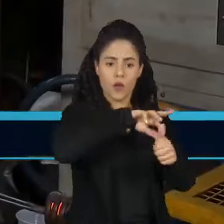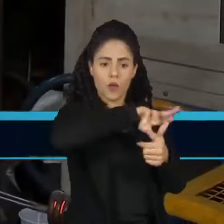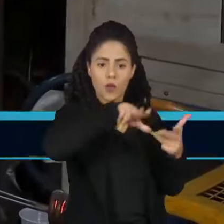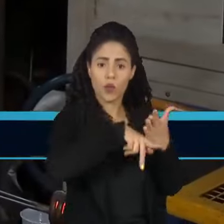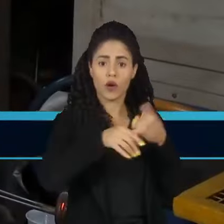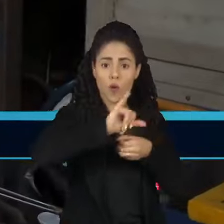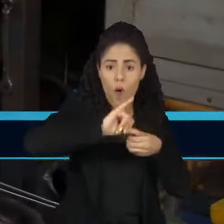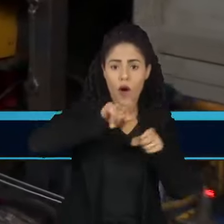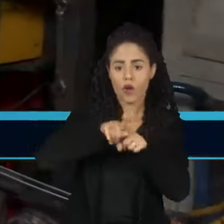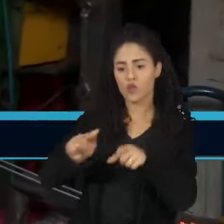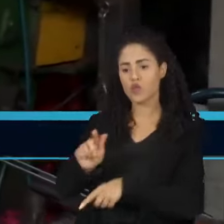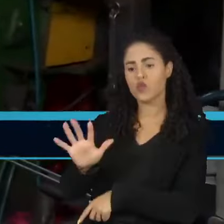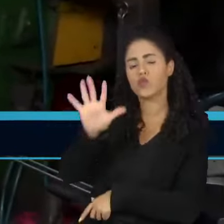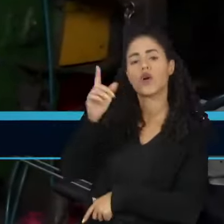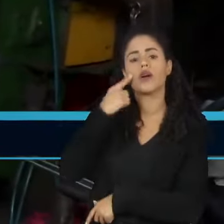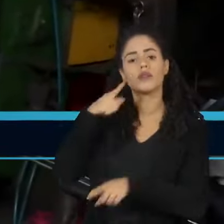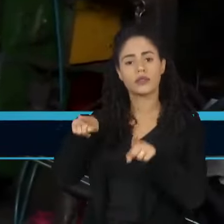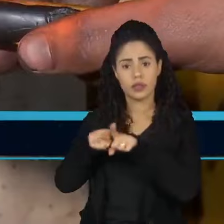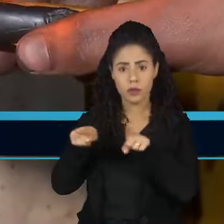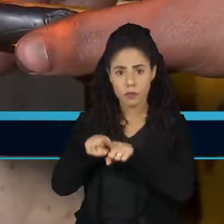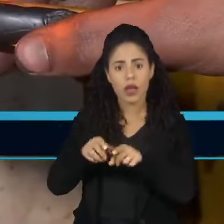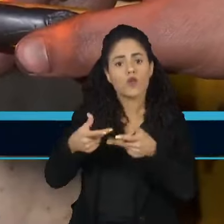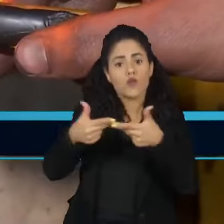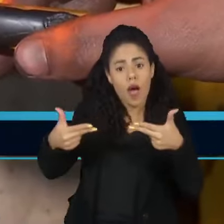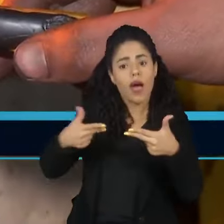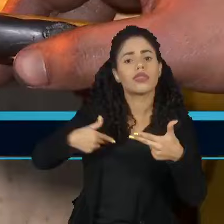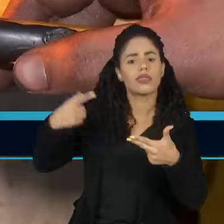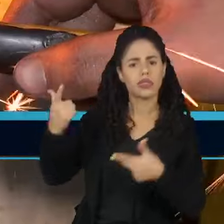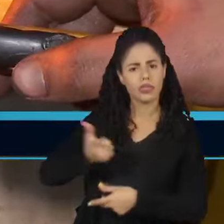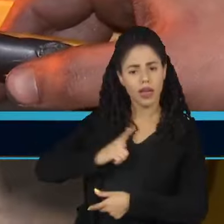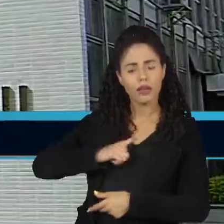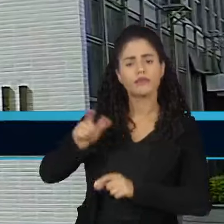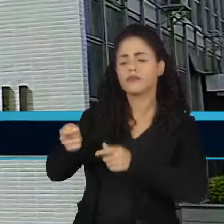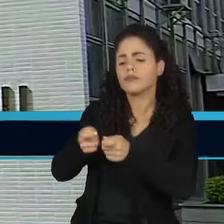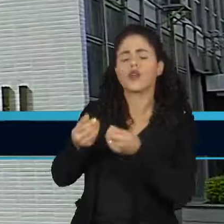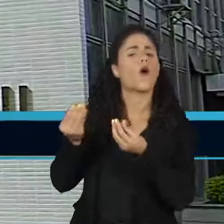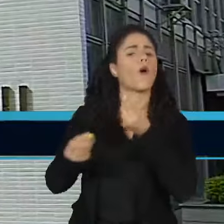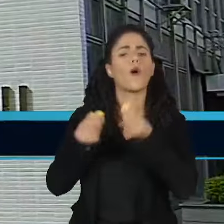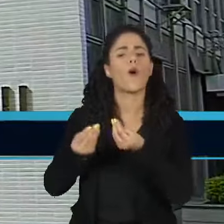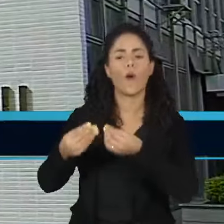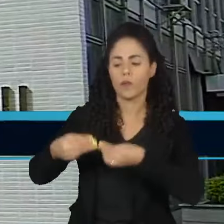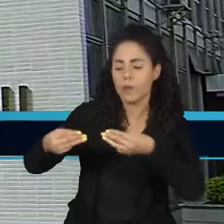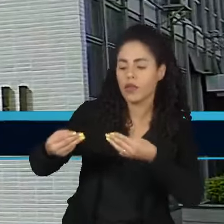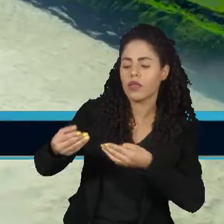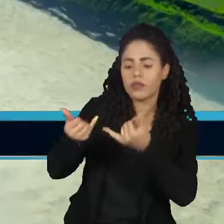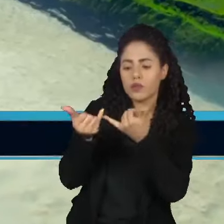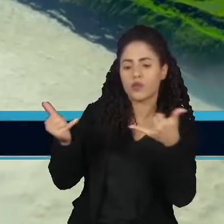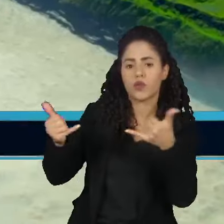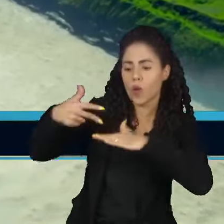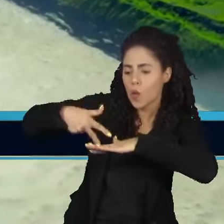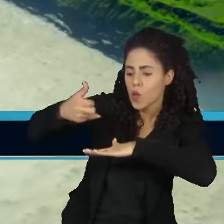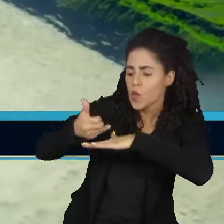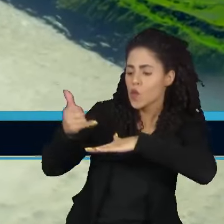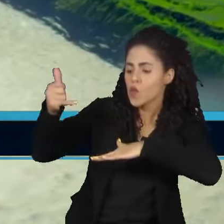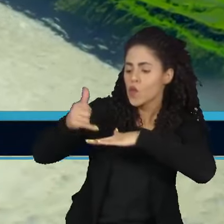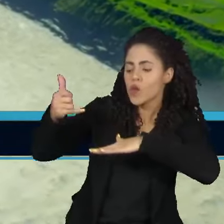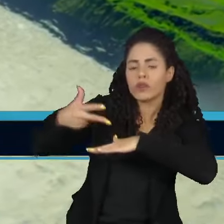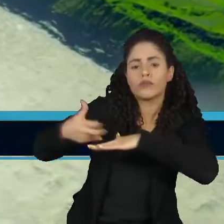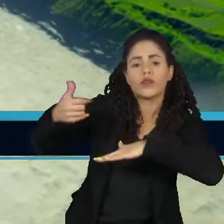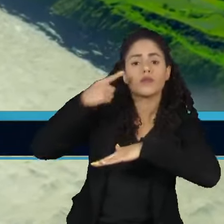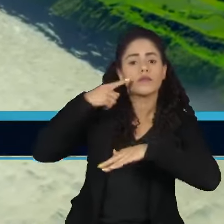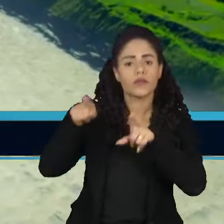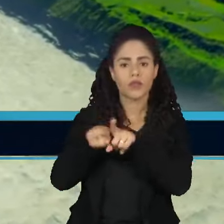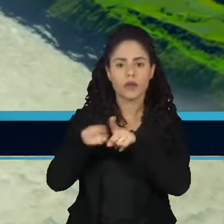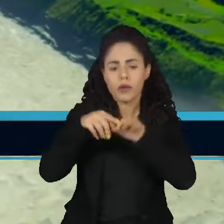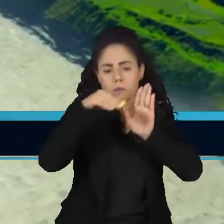e gás setores elétrico e mineral o programa será coordenado pelo Ministério de Minas e energia que irá elaborar uma